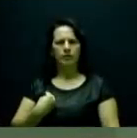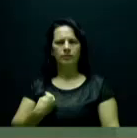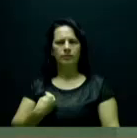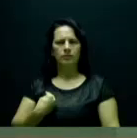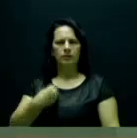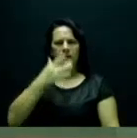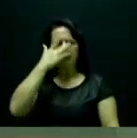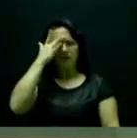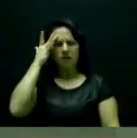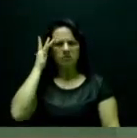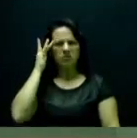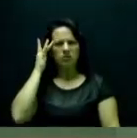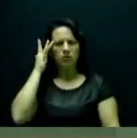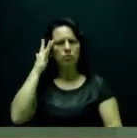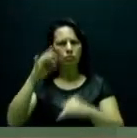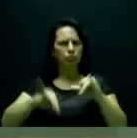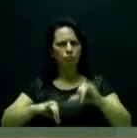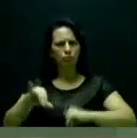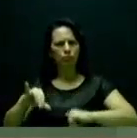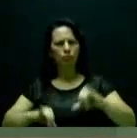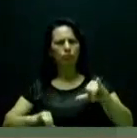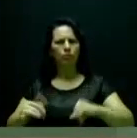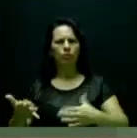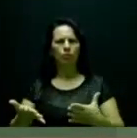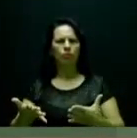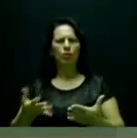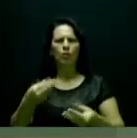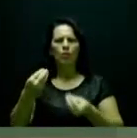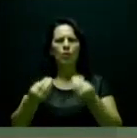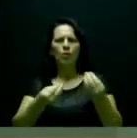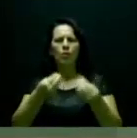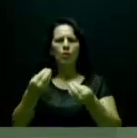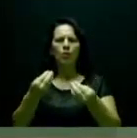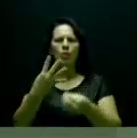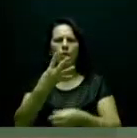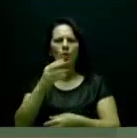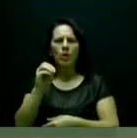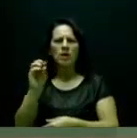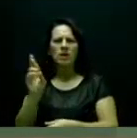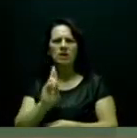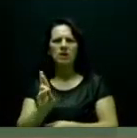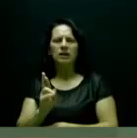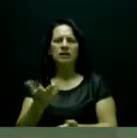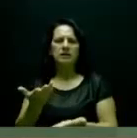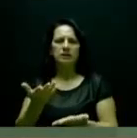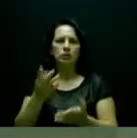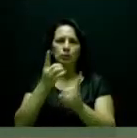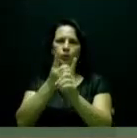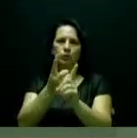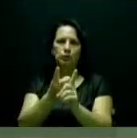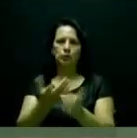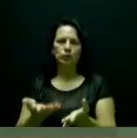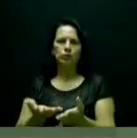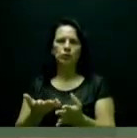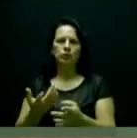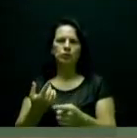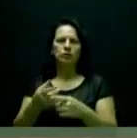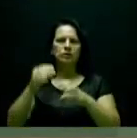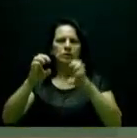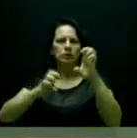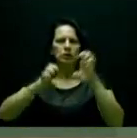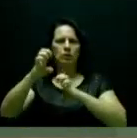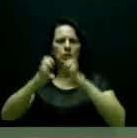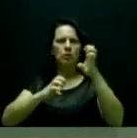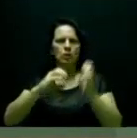As pessoas sangram. Por que você não vai achar casa em lugar nenhum com R$ 400? E tem uma empresa pública,